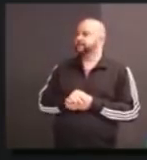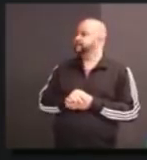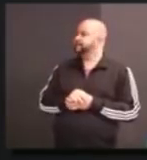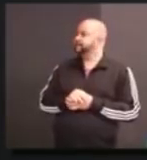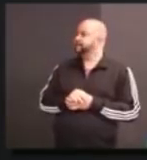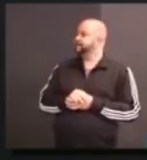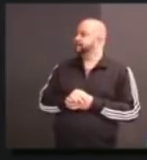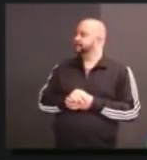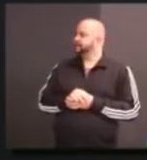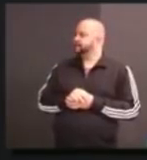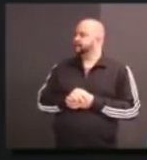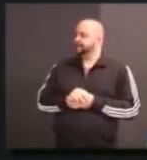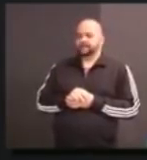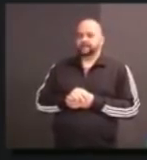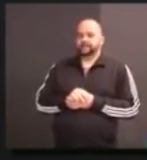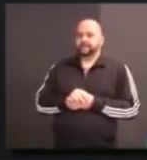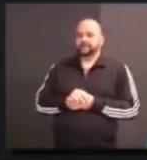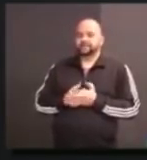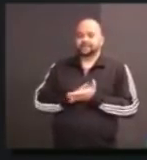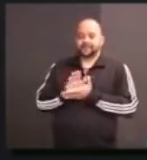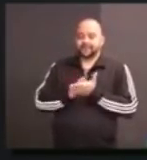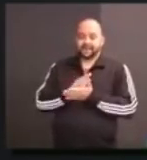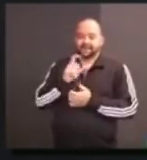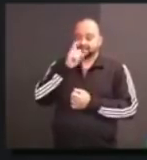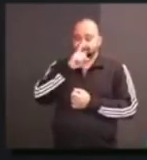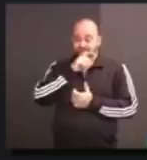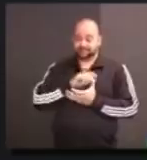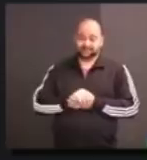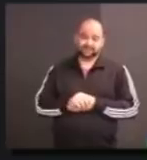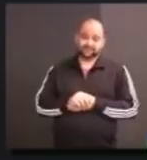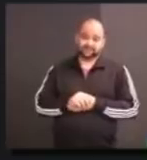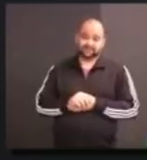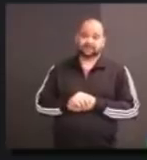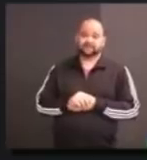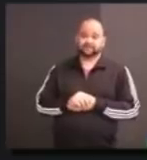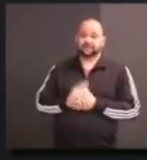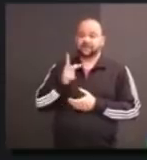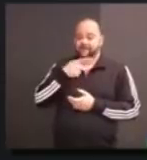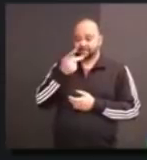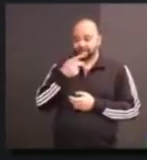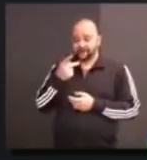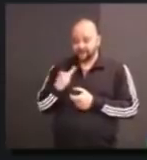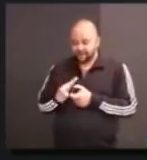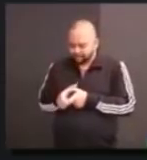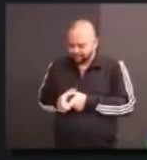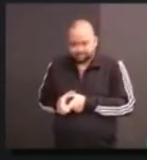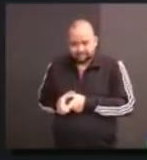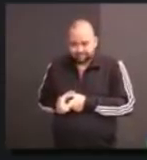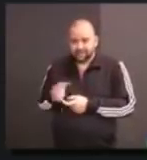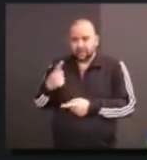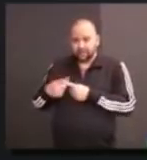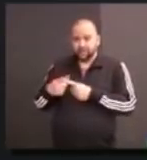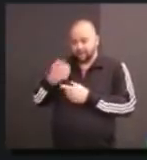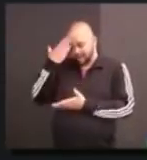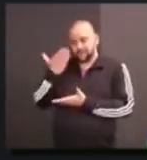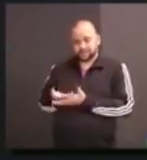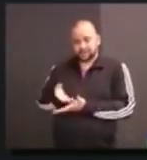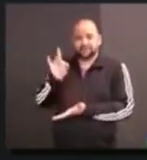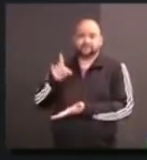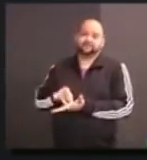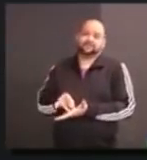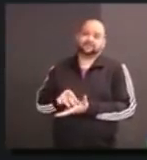não era de mentirinha, não. Ele falava que era um cisco porque ele acreditava que era mesmo.